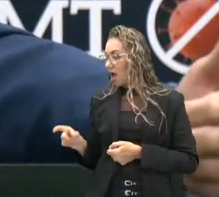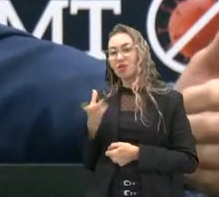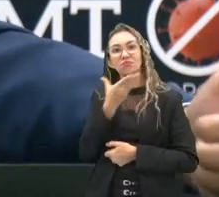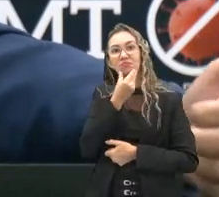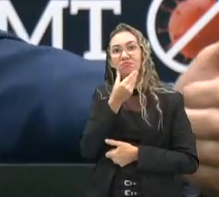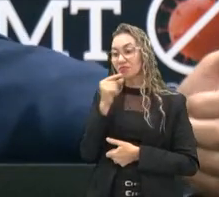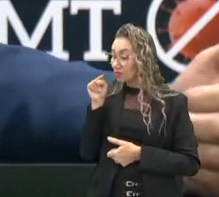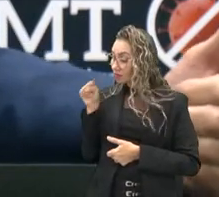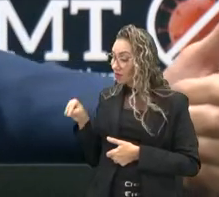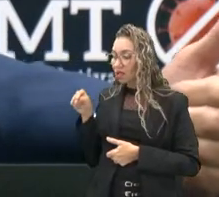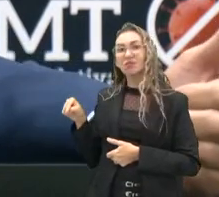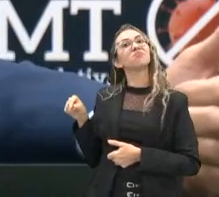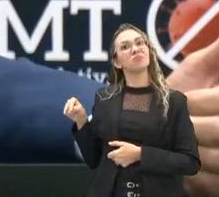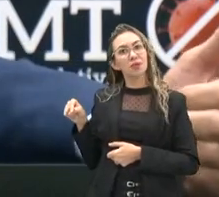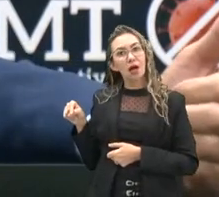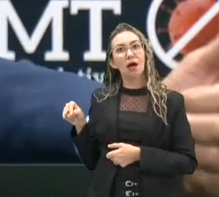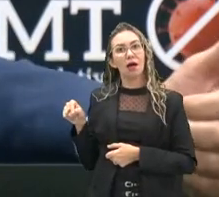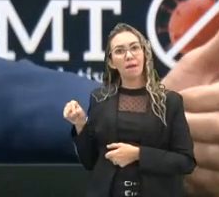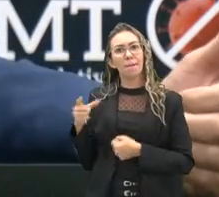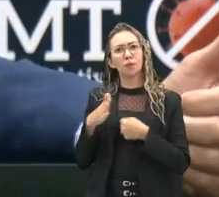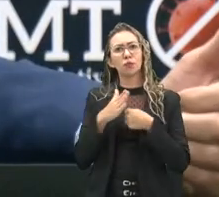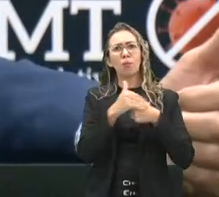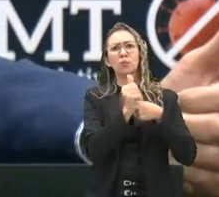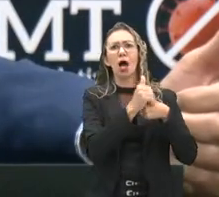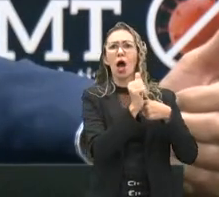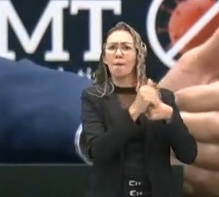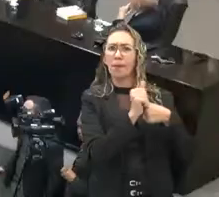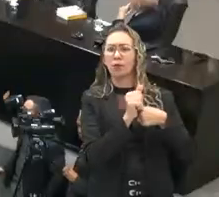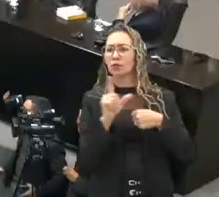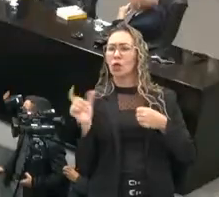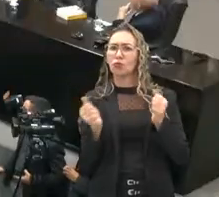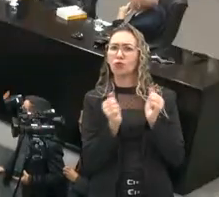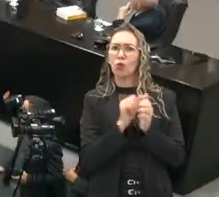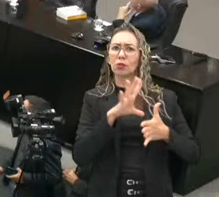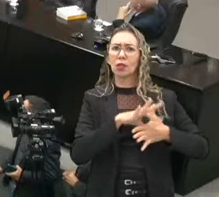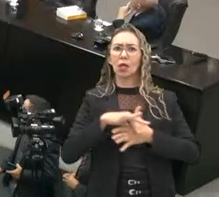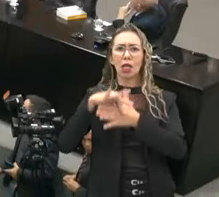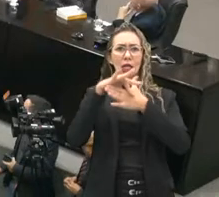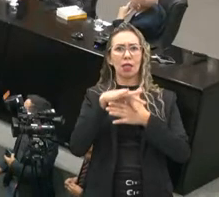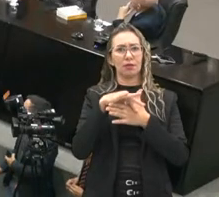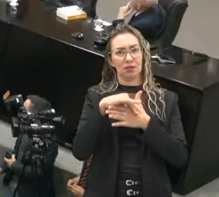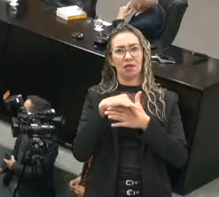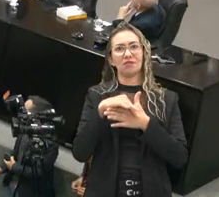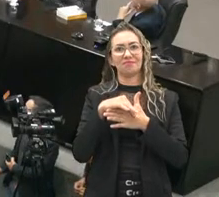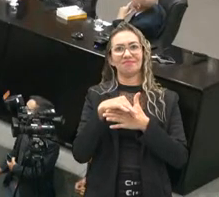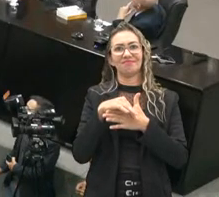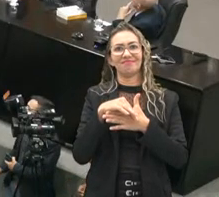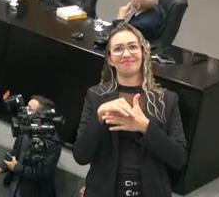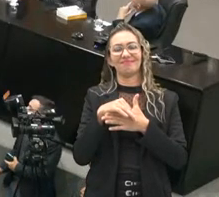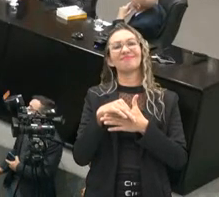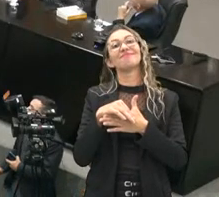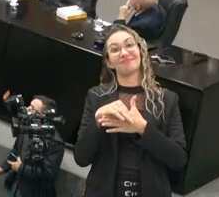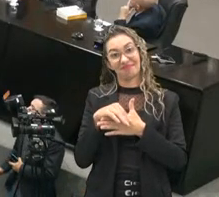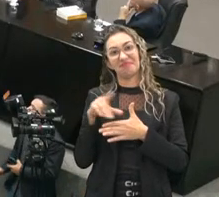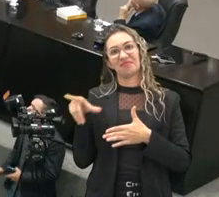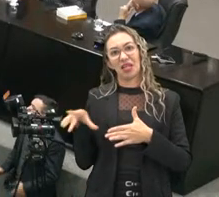convocou Filinto para ser seu líder no Senado. Filinto foi líder de Juscelino Kubitschek.